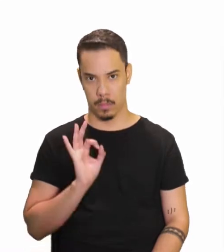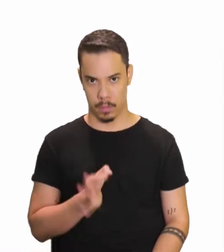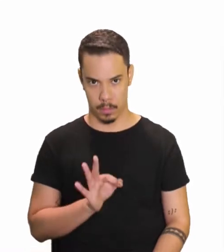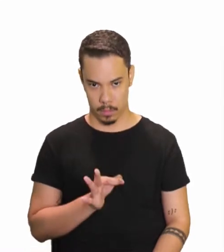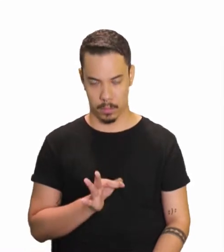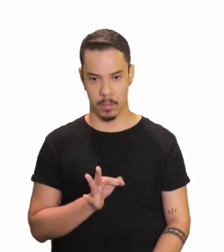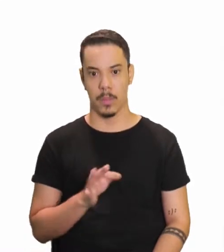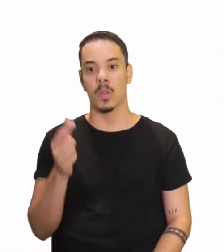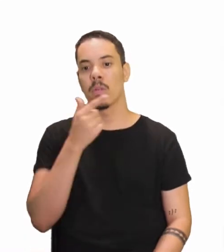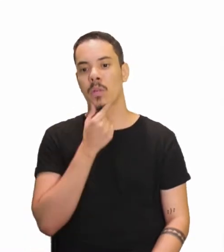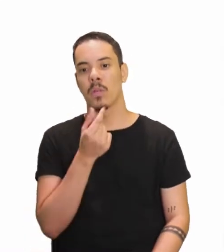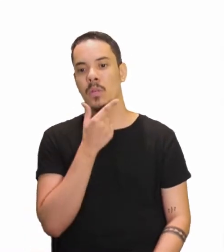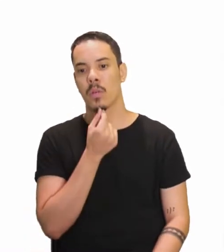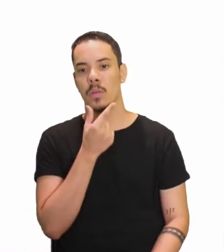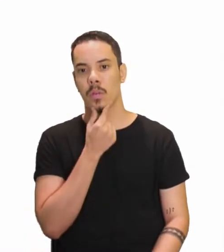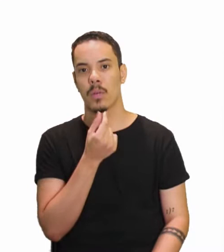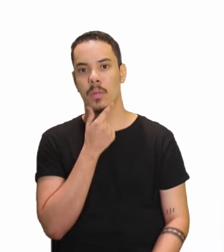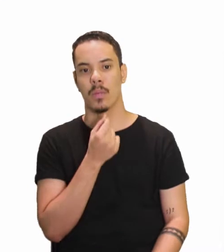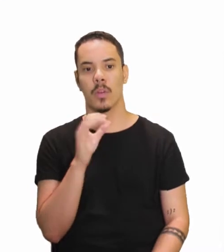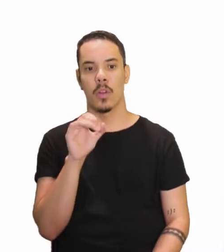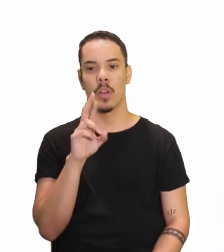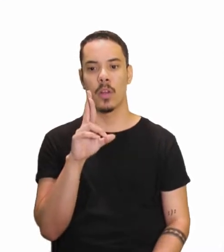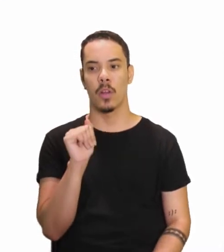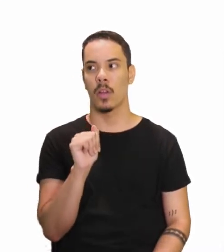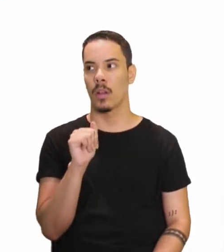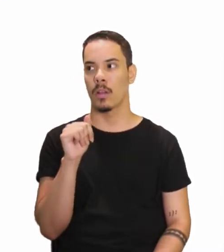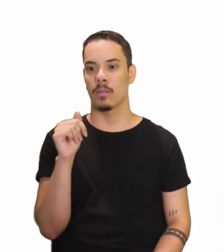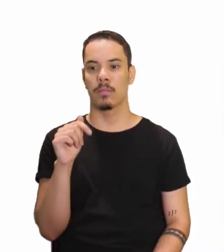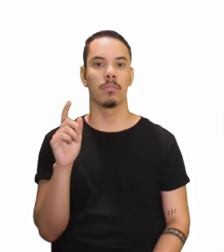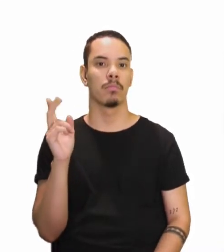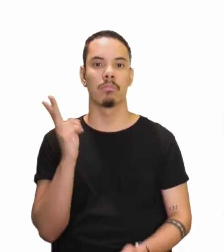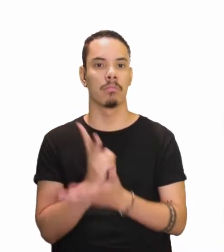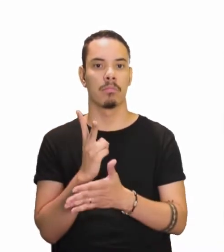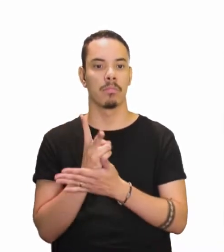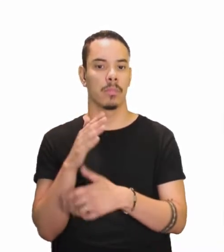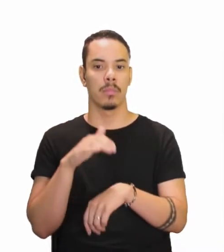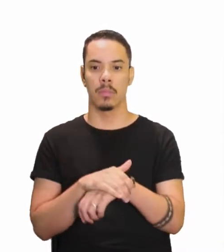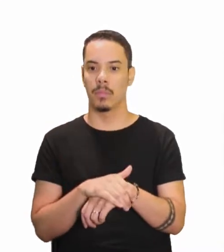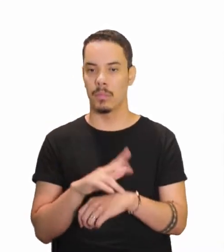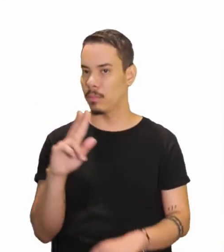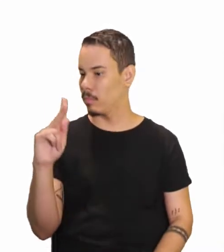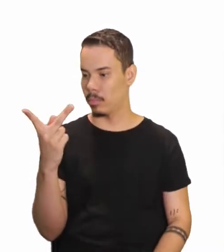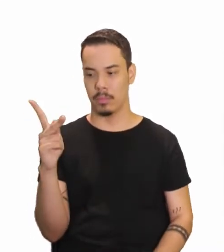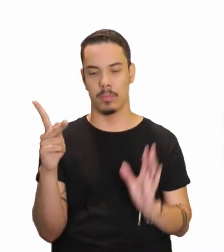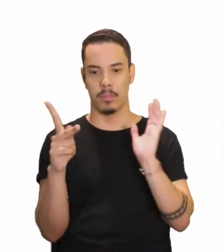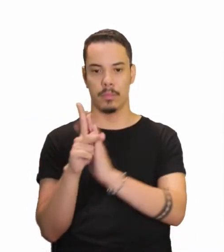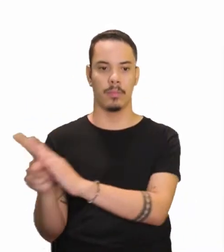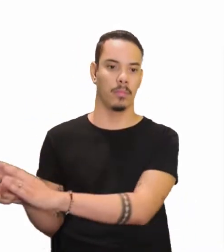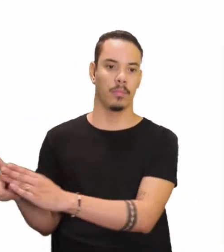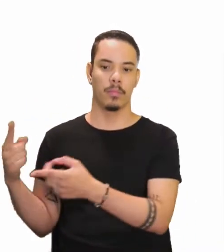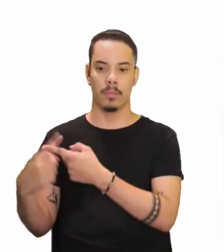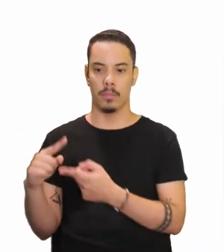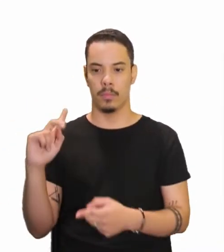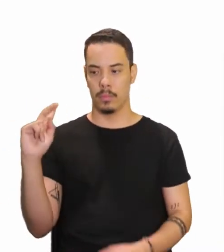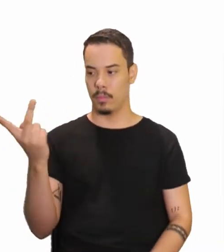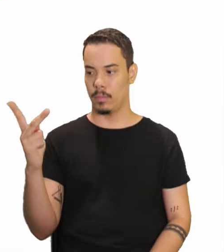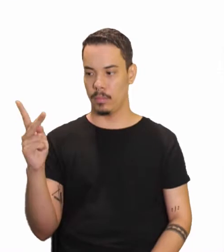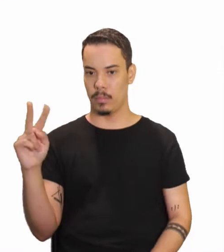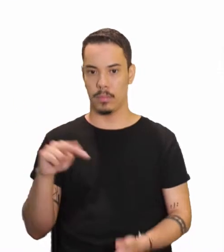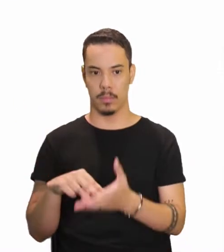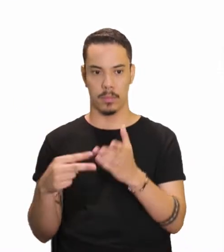bacana? Esse hora aqui já não tem o quê? O Hzinho. Por quê? Esse hora aqui é